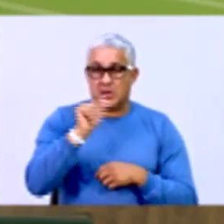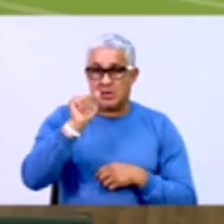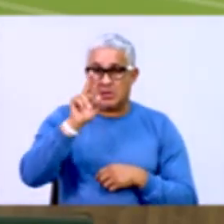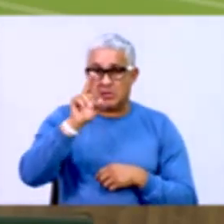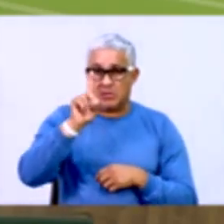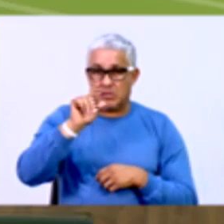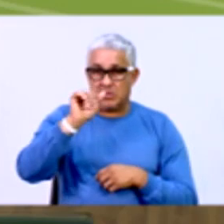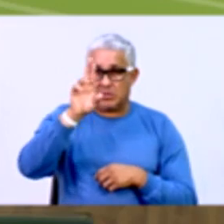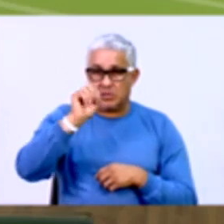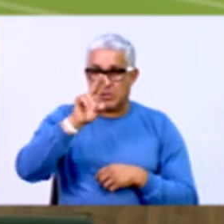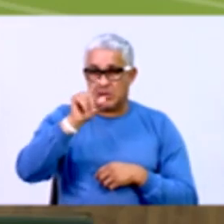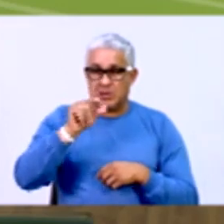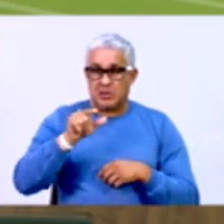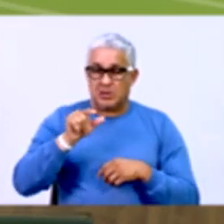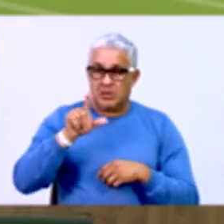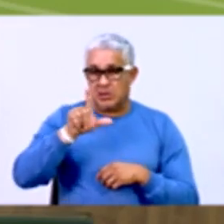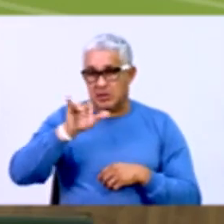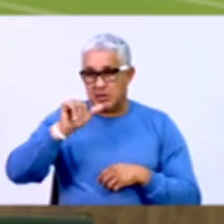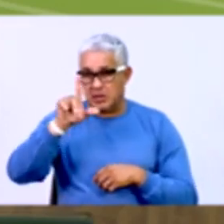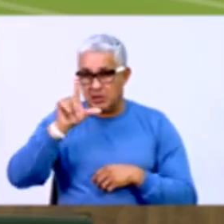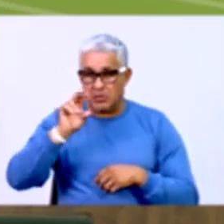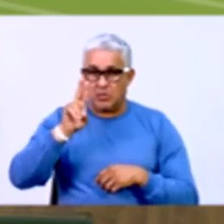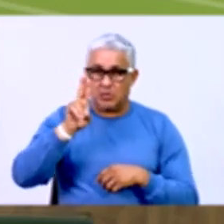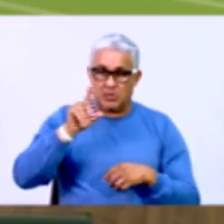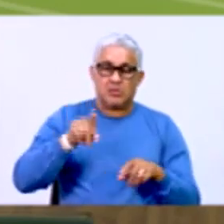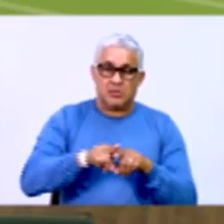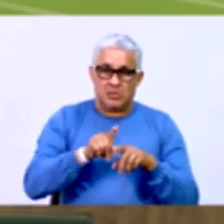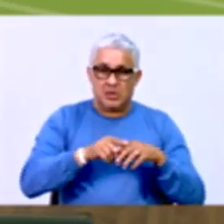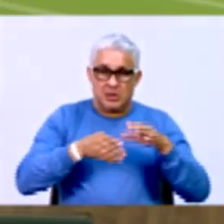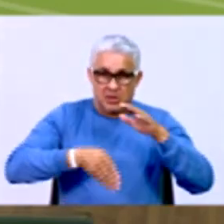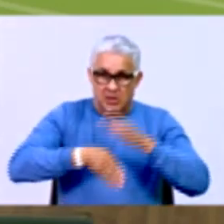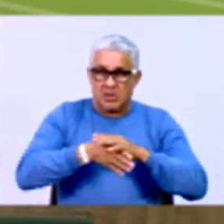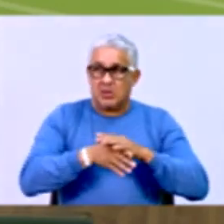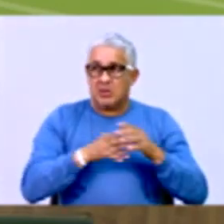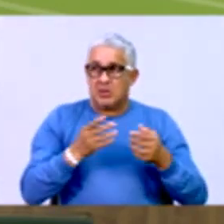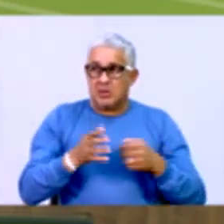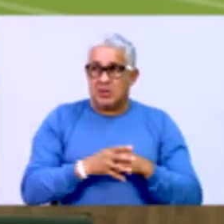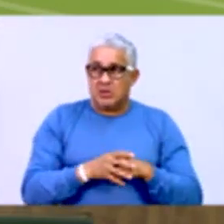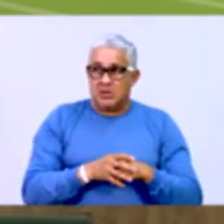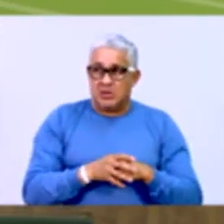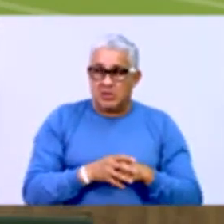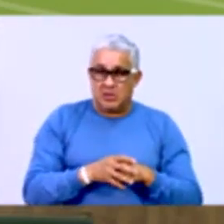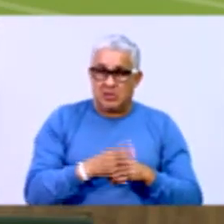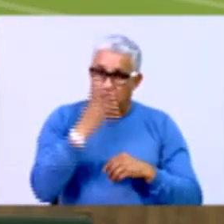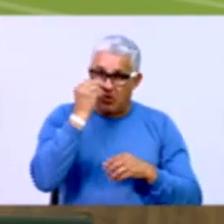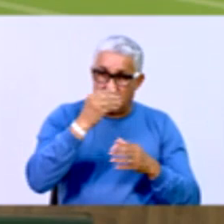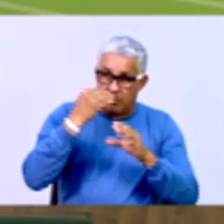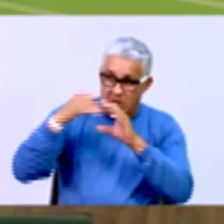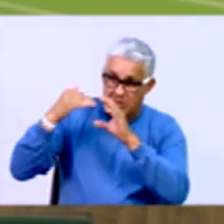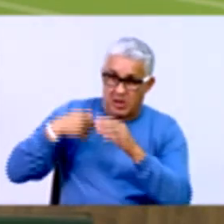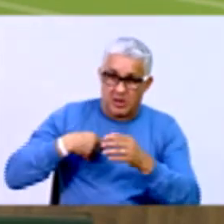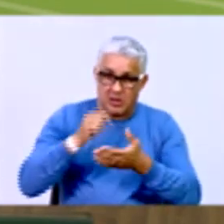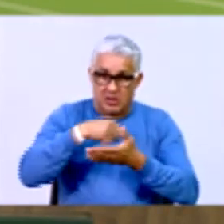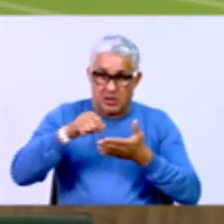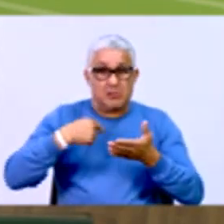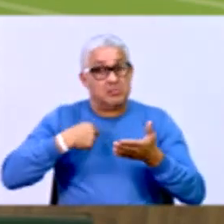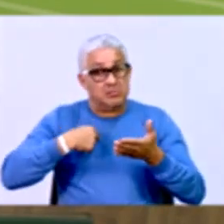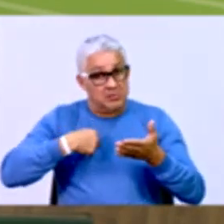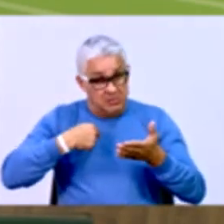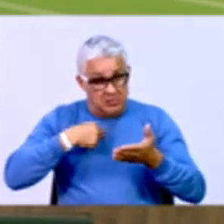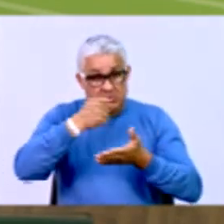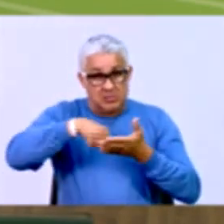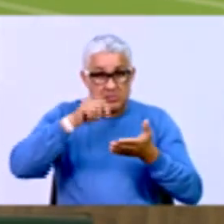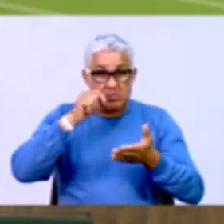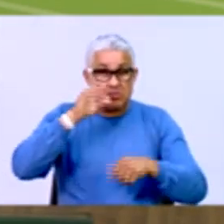Yode, fulano de tal da empresa tal acessou e ficou transferindo fotos durante a empresa. Quem afirmou isso? Eu, né? E